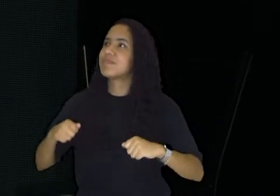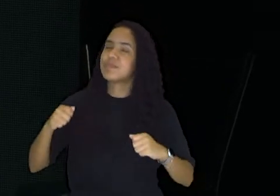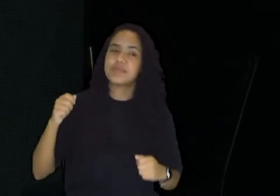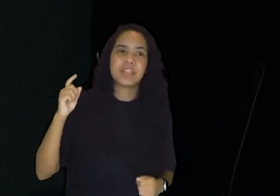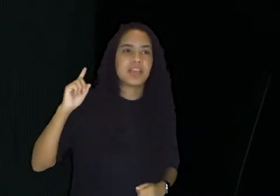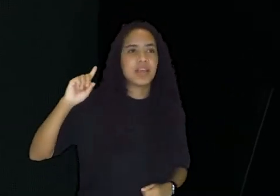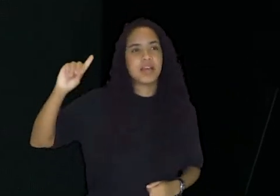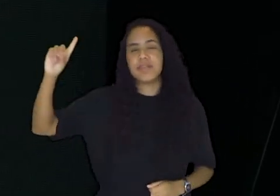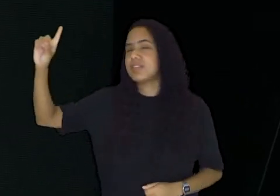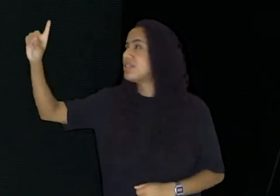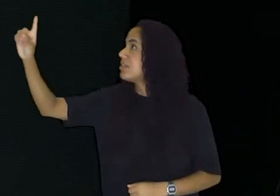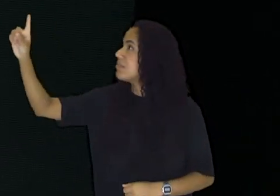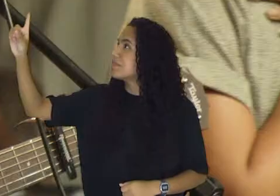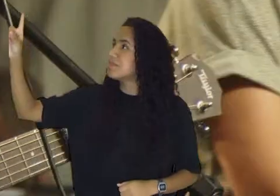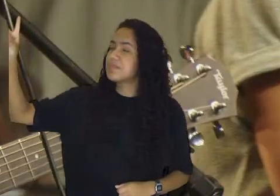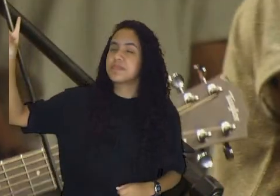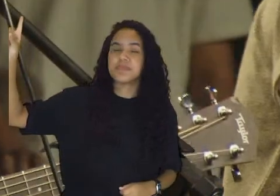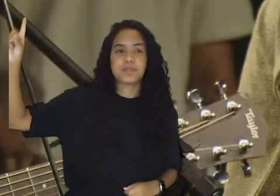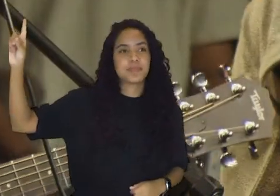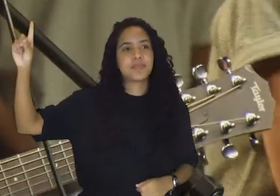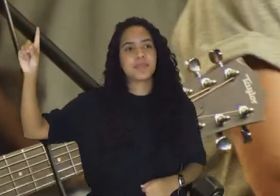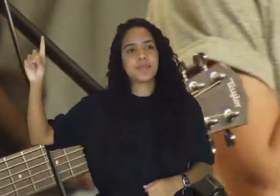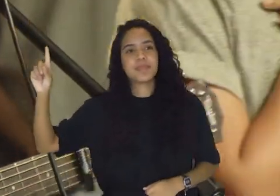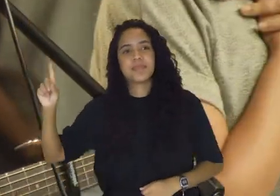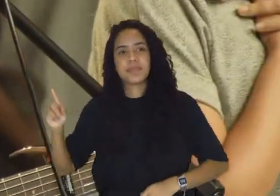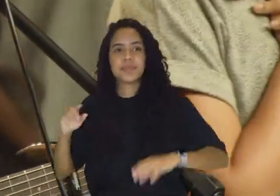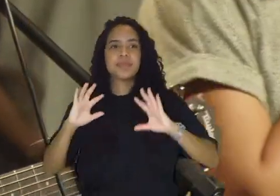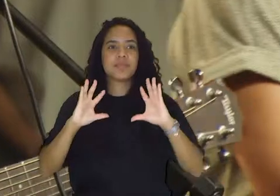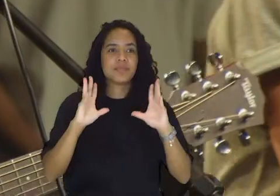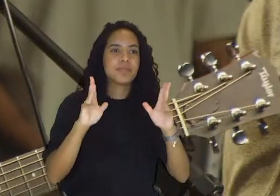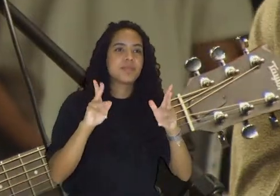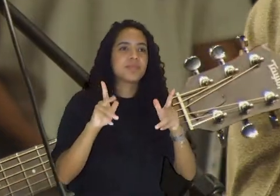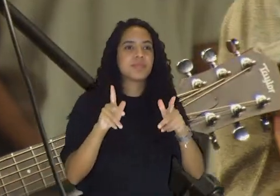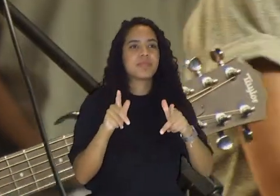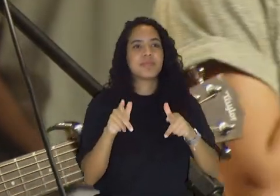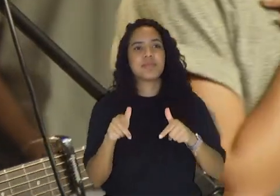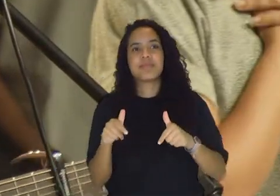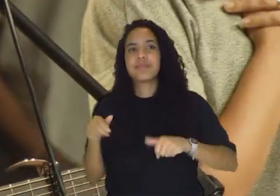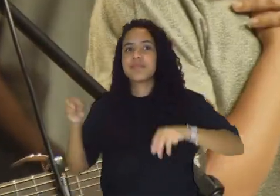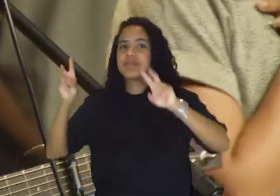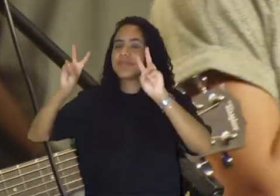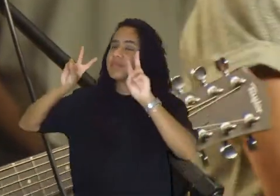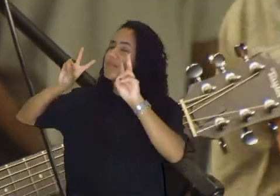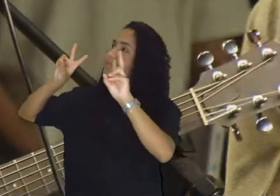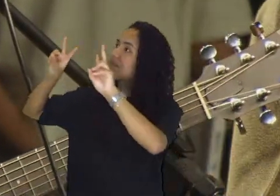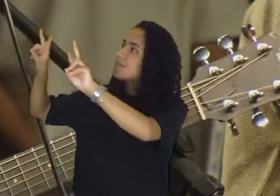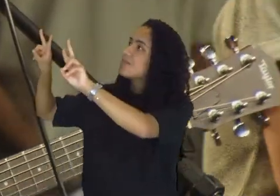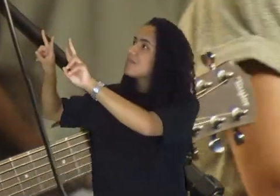Thank you.